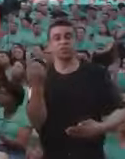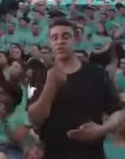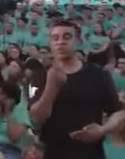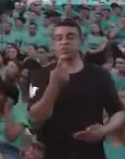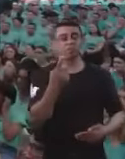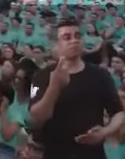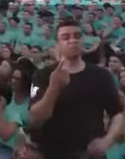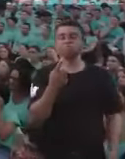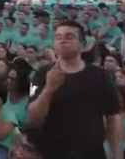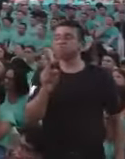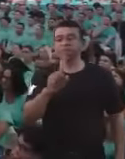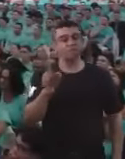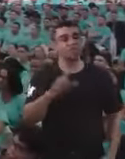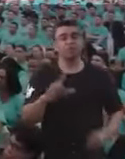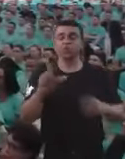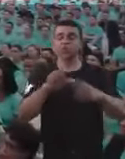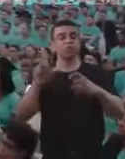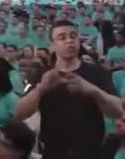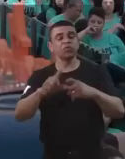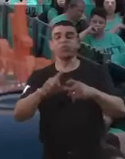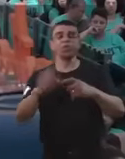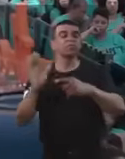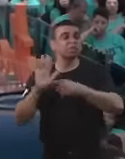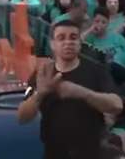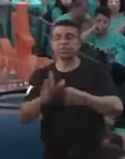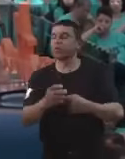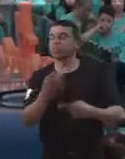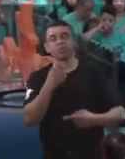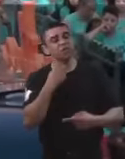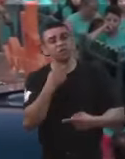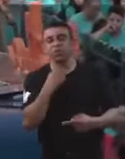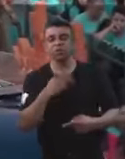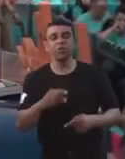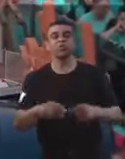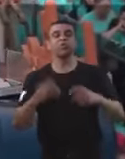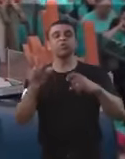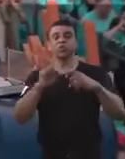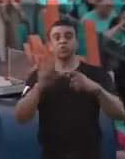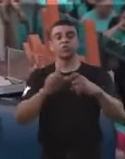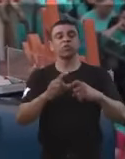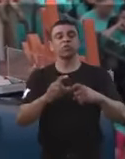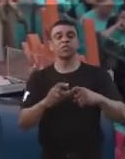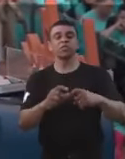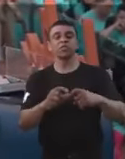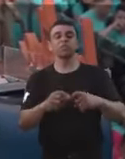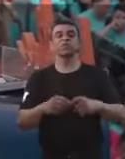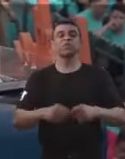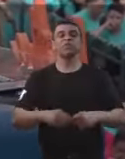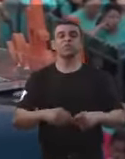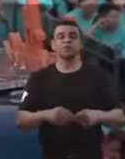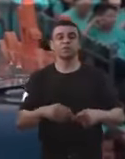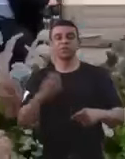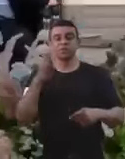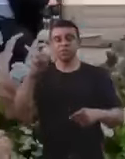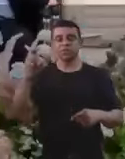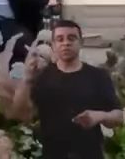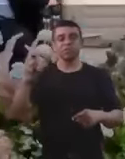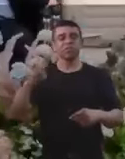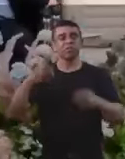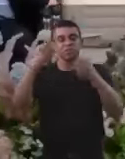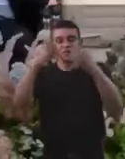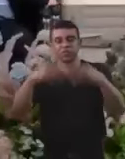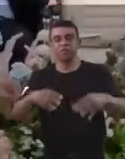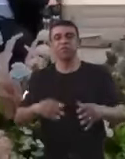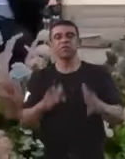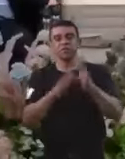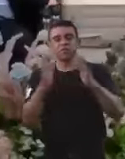eu vou mostrar o ponto máximo disso. Lucas 5, Jesus cura um paralítico. E os fariseus brigam com Jesus. Lucas